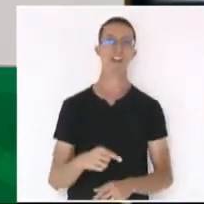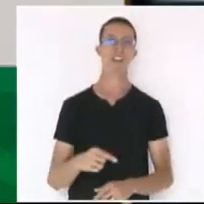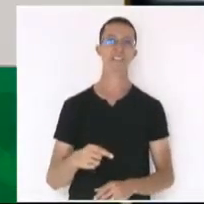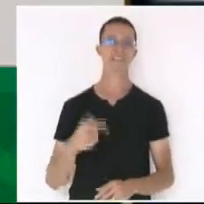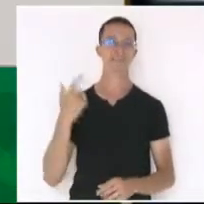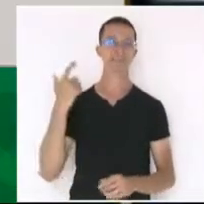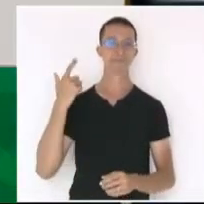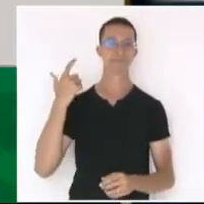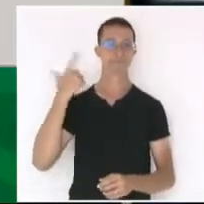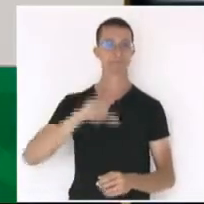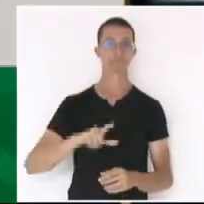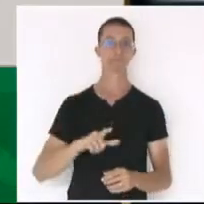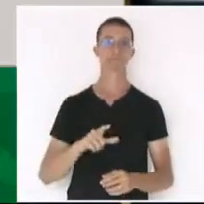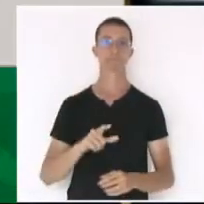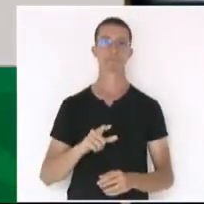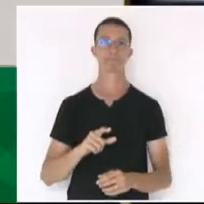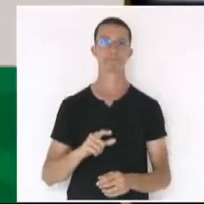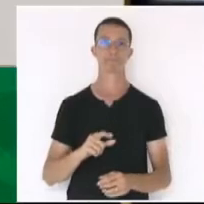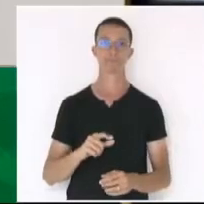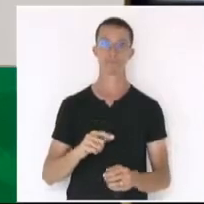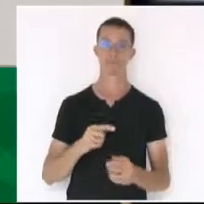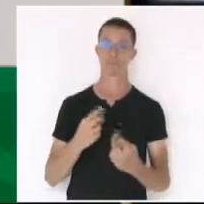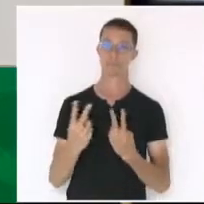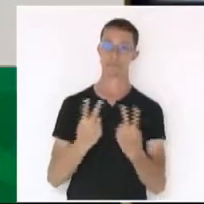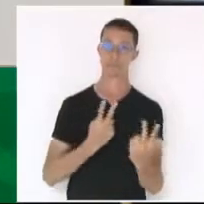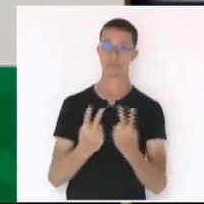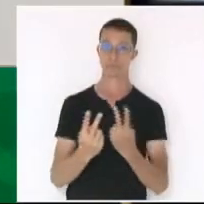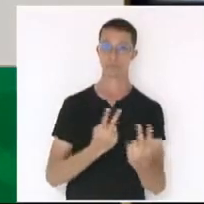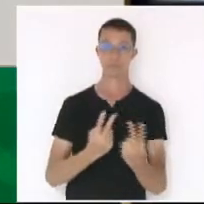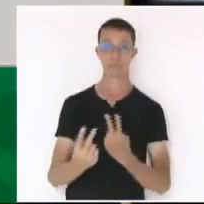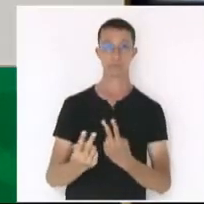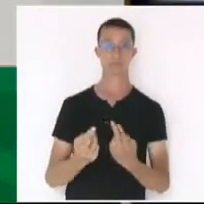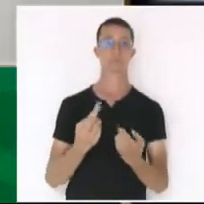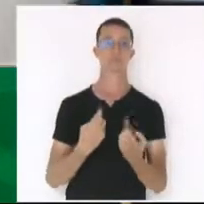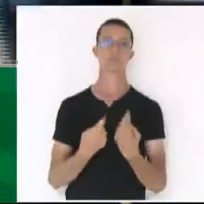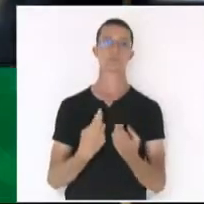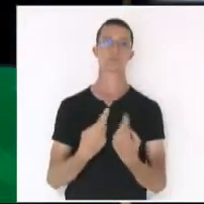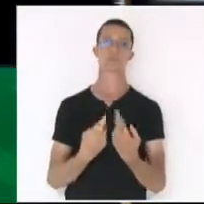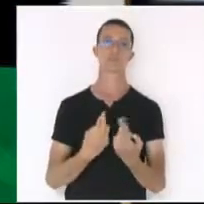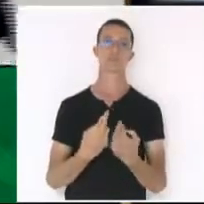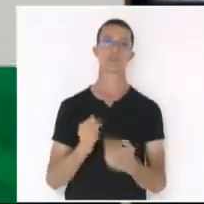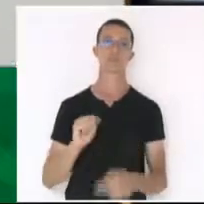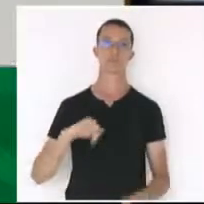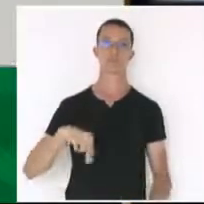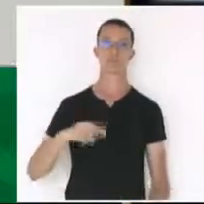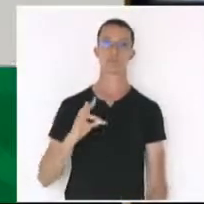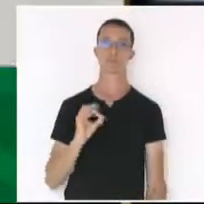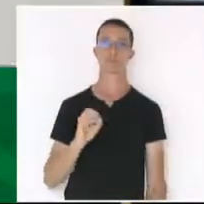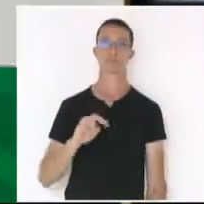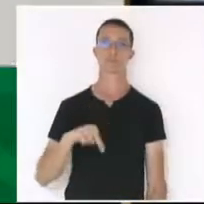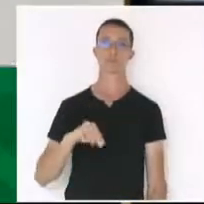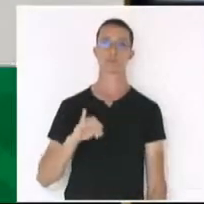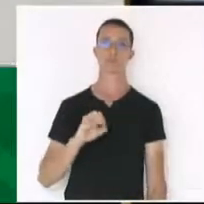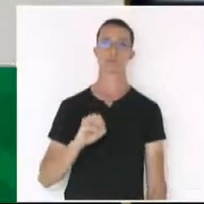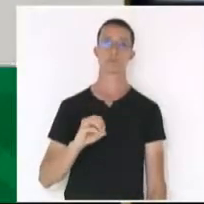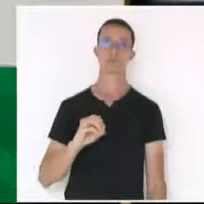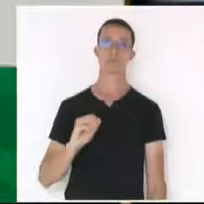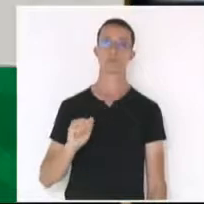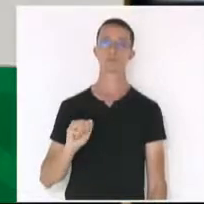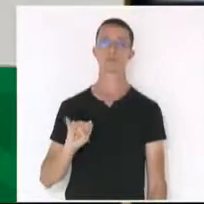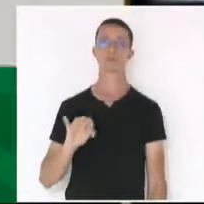receber a uma duplicação a duplicação da Rodovia Antônio Aires com isso das vamos